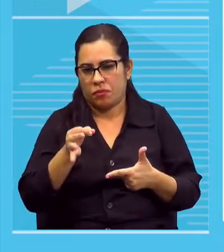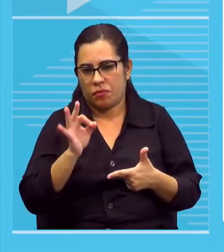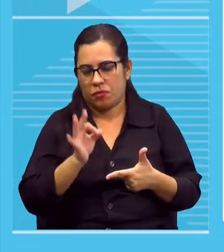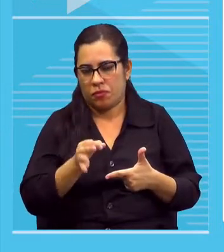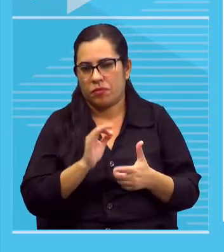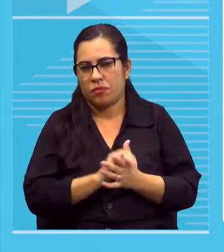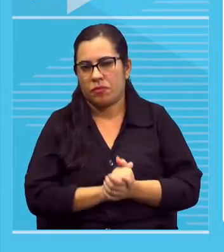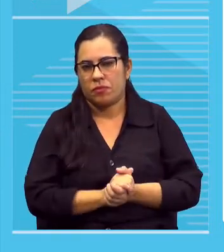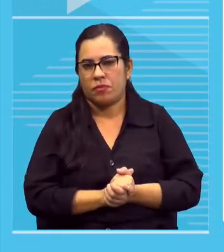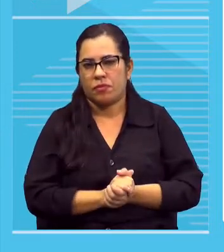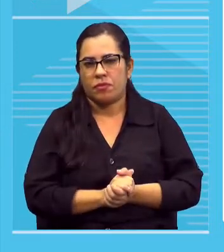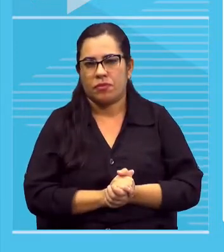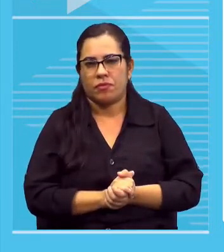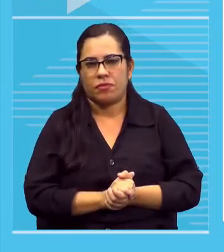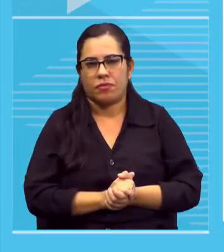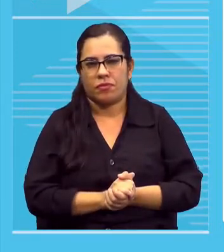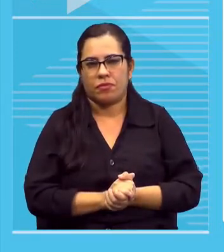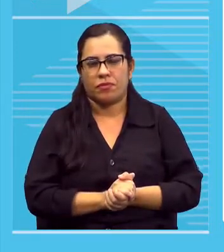produção